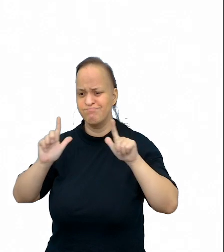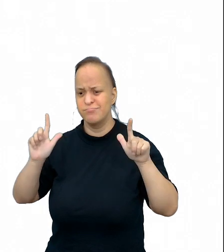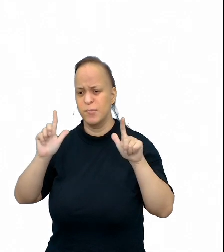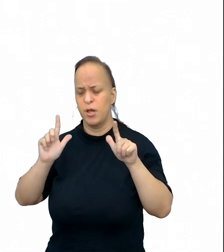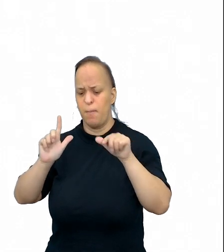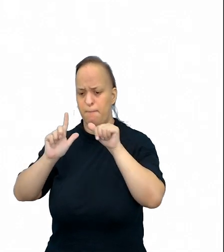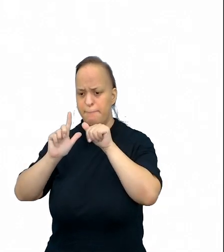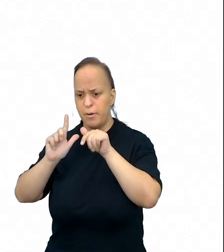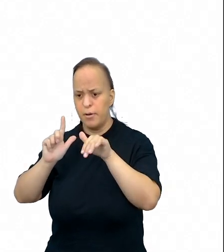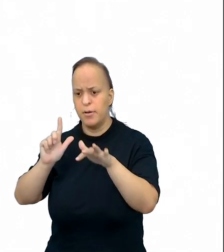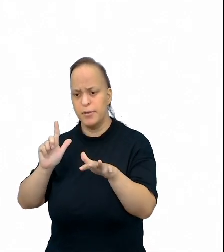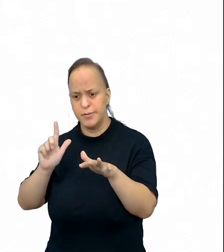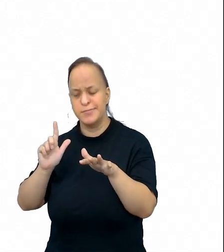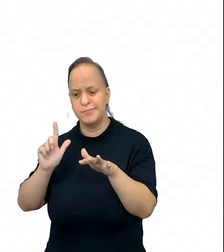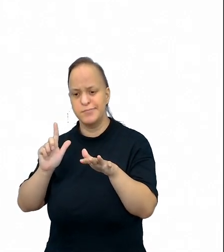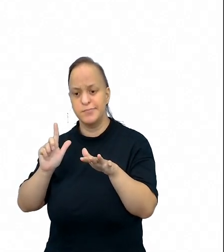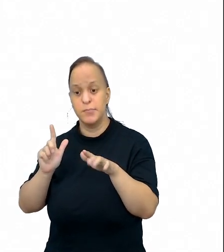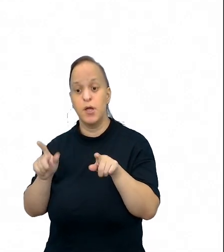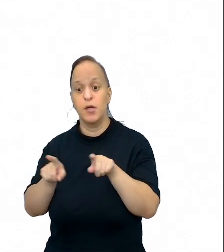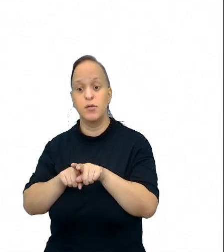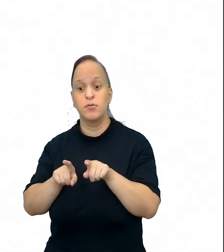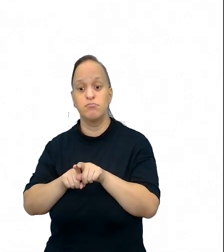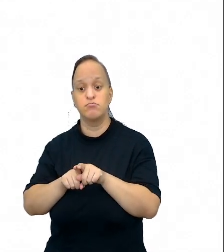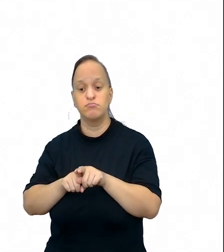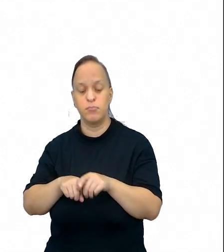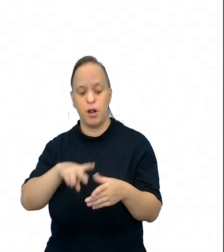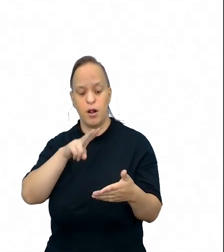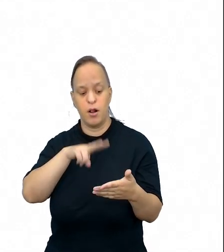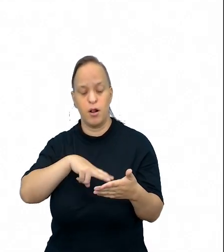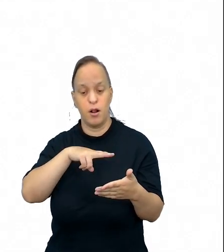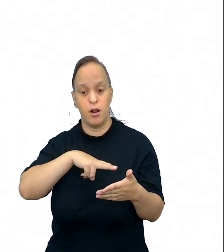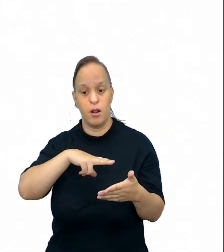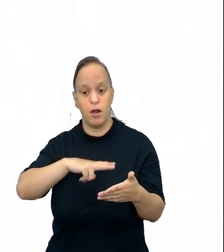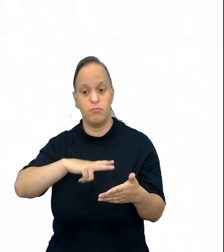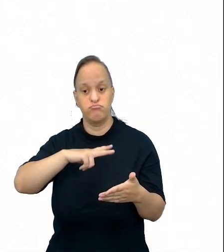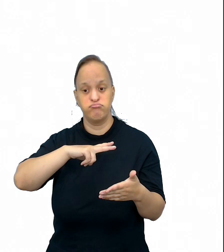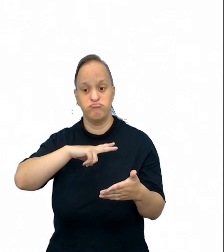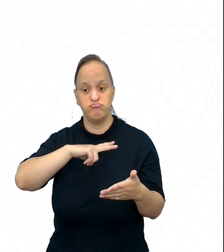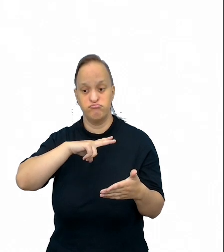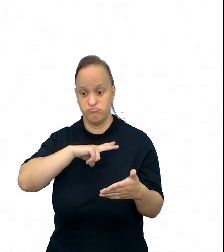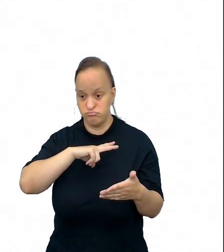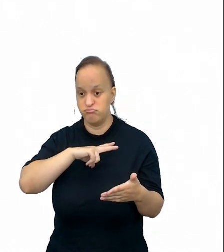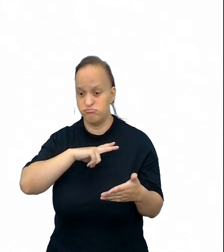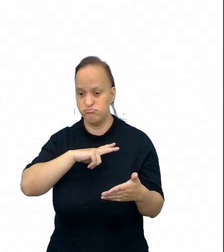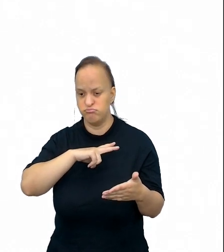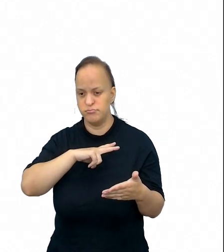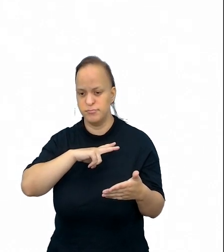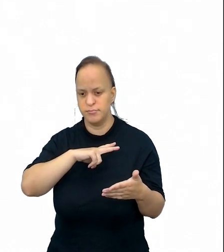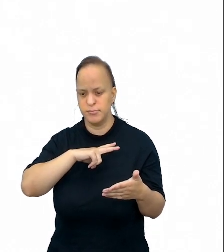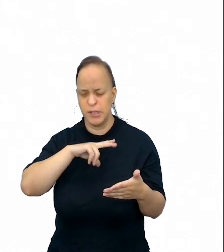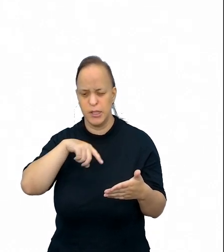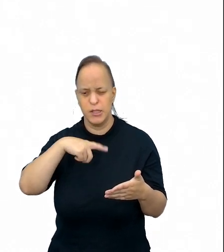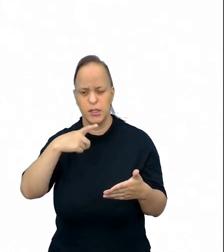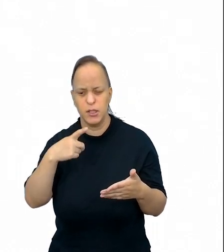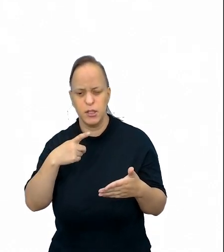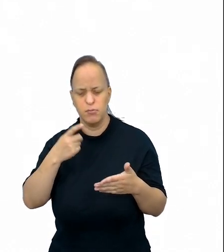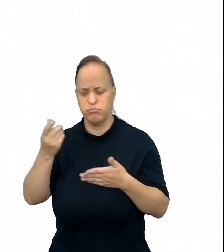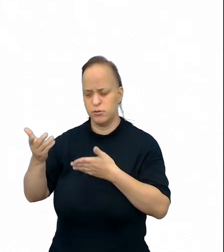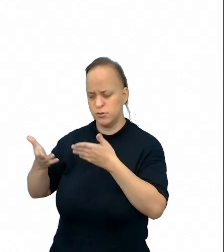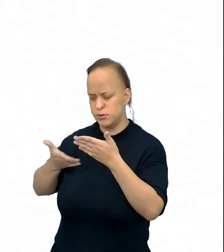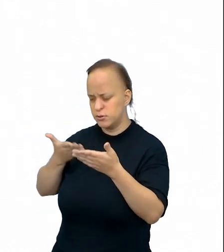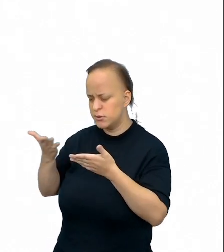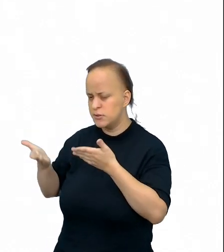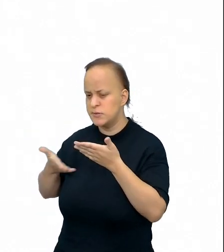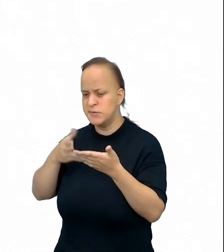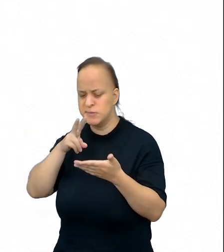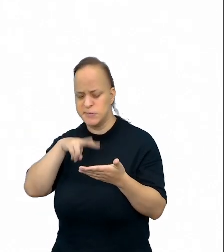a proposta de leitura silenciosa e depois em voz alta. O próprio caderno orienta nesse sentido, né, que se